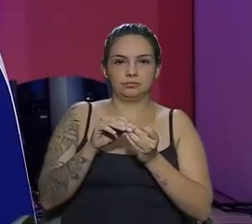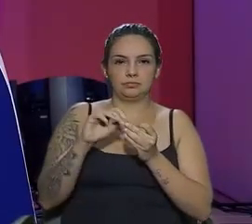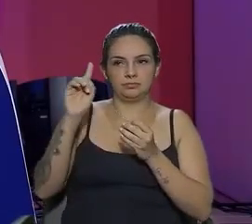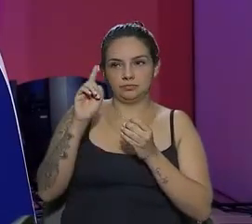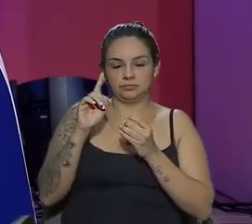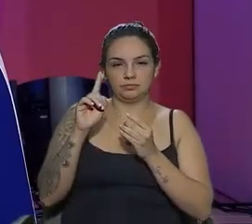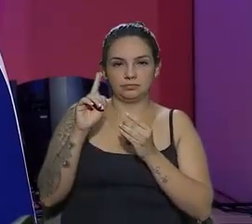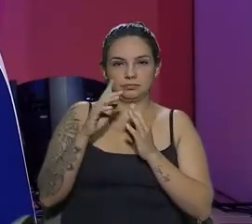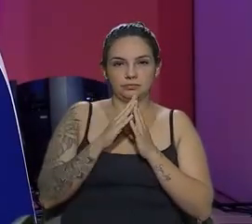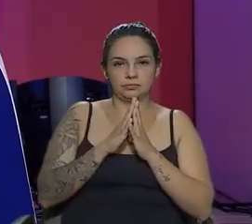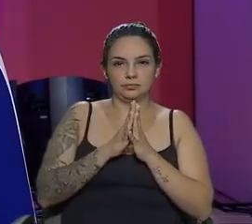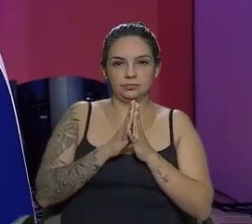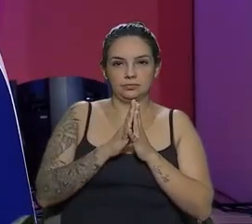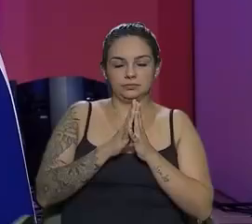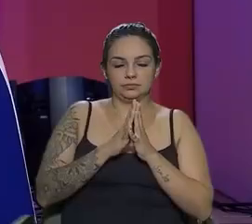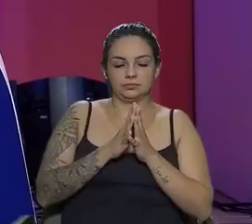não seja